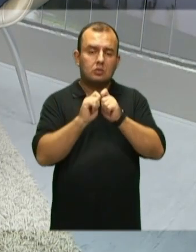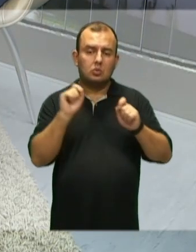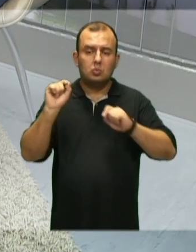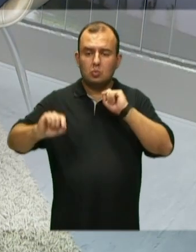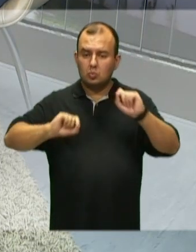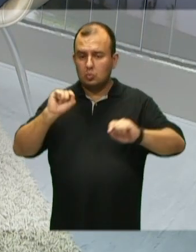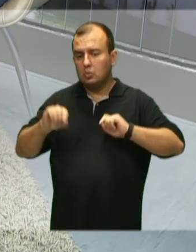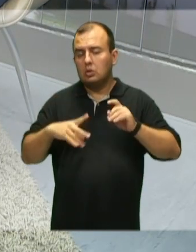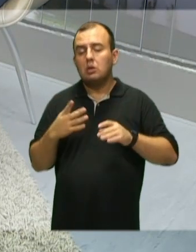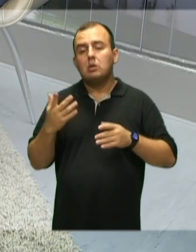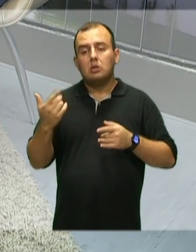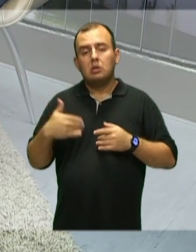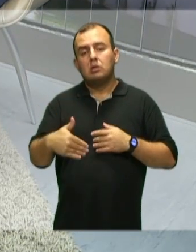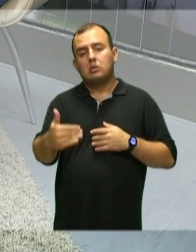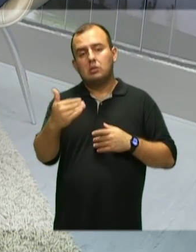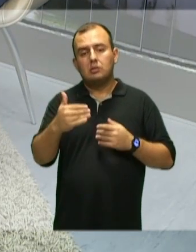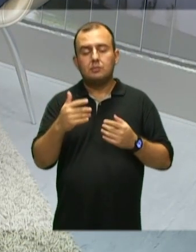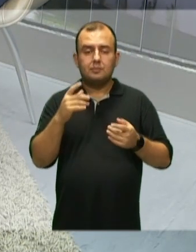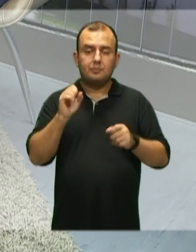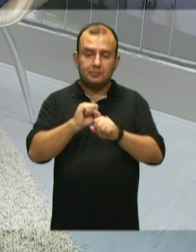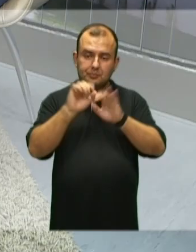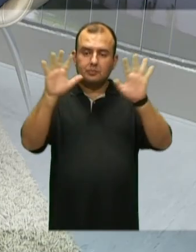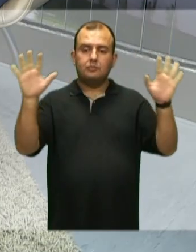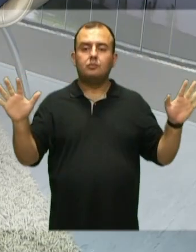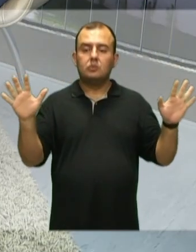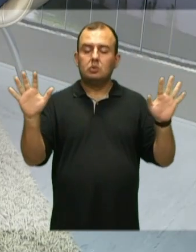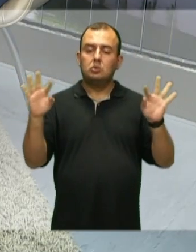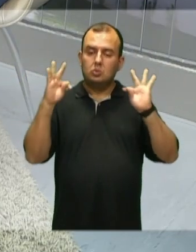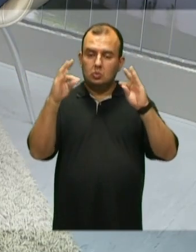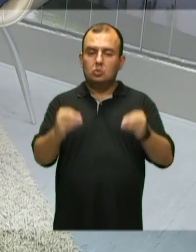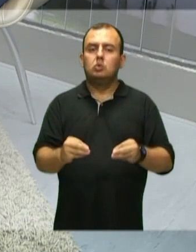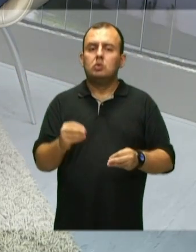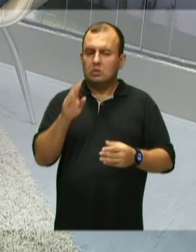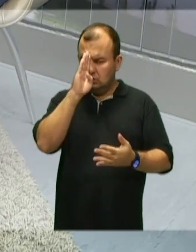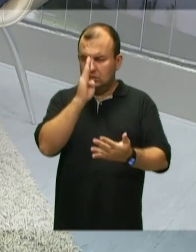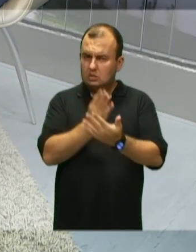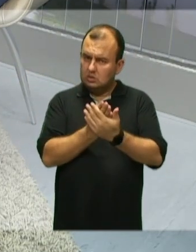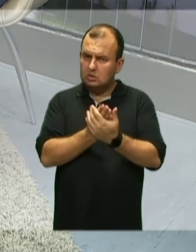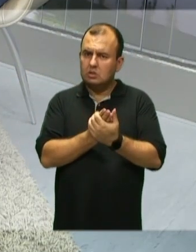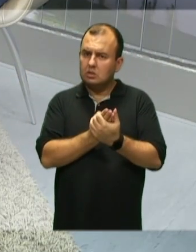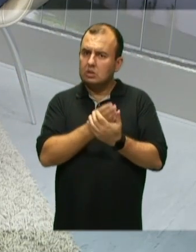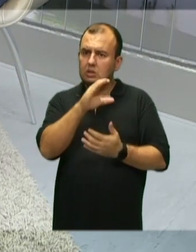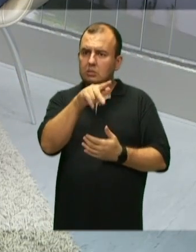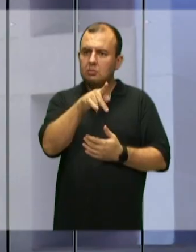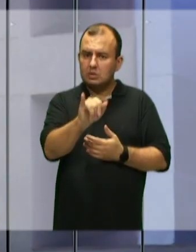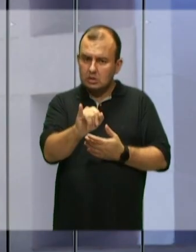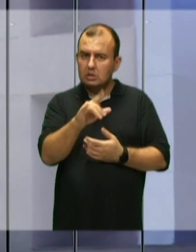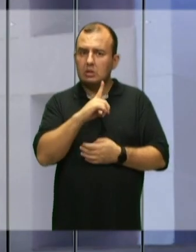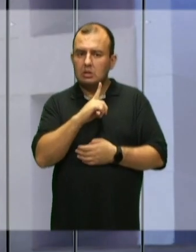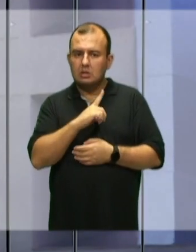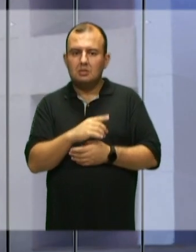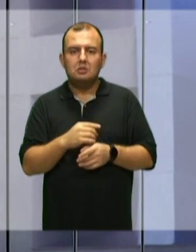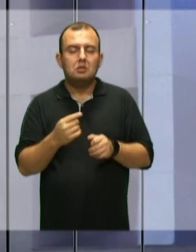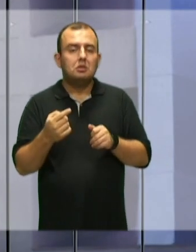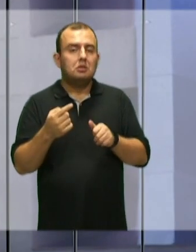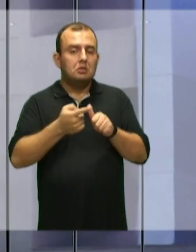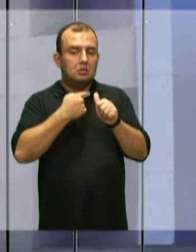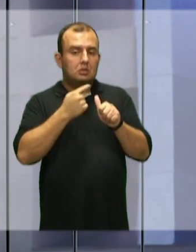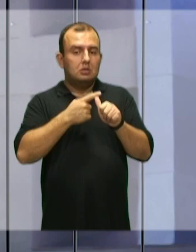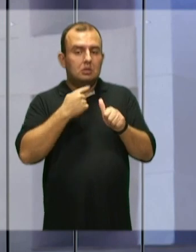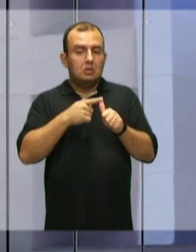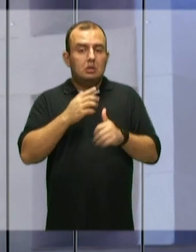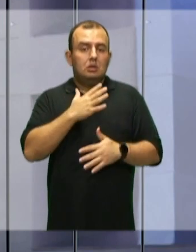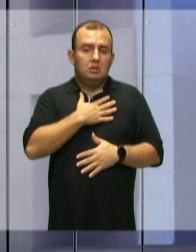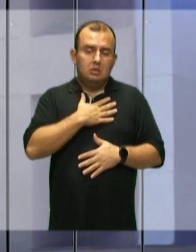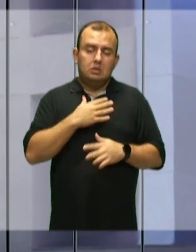para devidamente esclarecer tudo isso o senhor acredita que vem CPI por aí Bom primeiramente